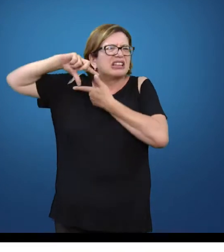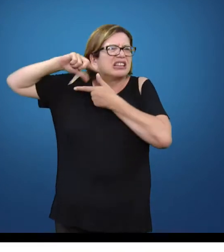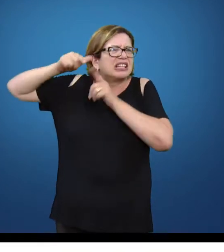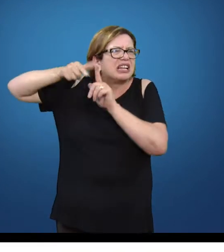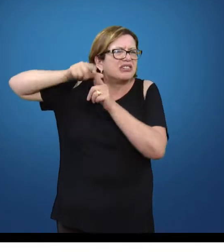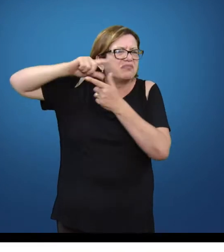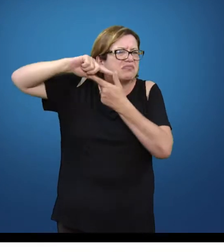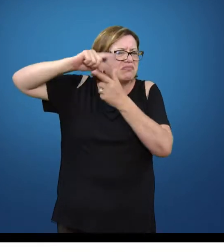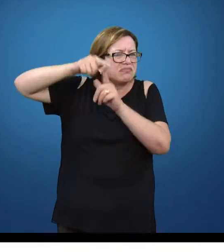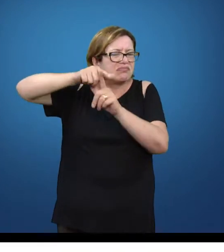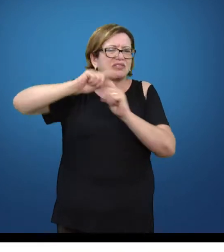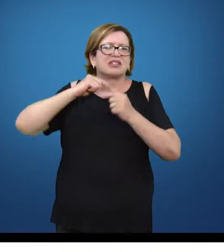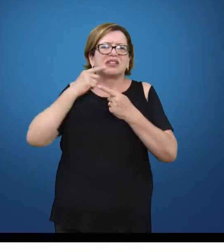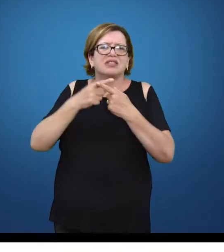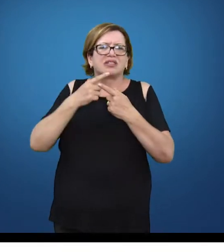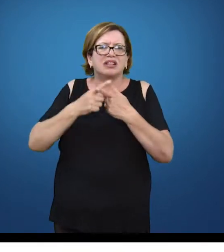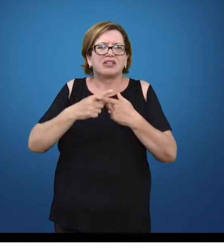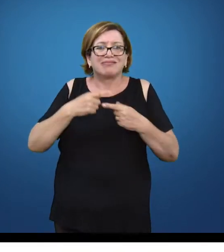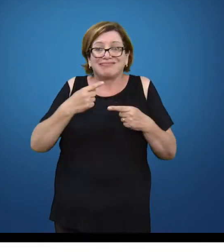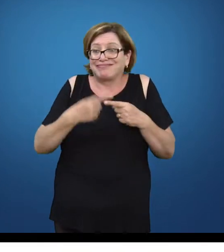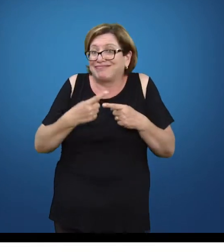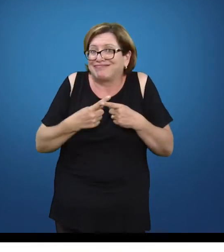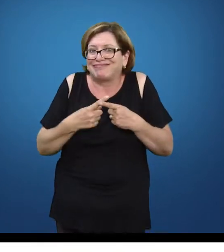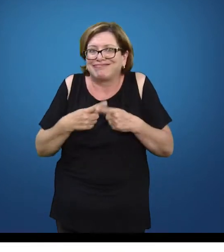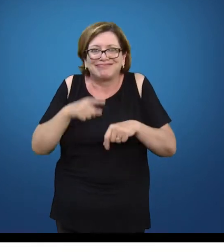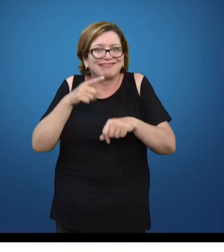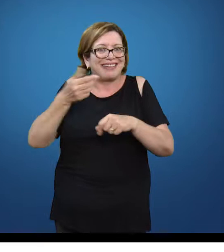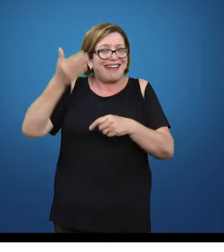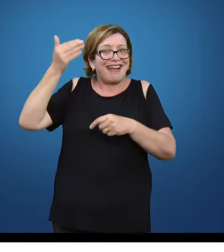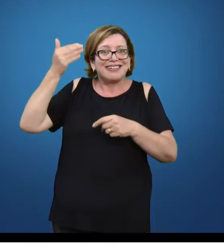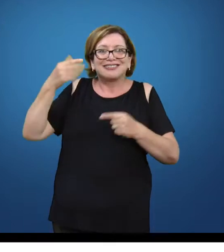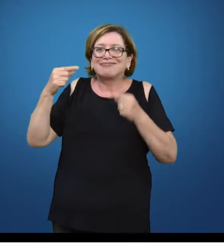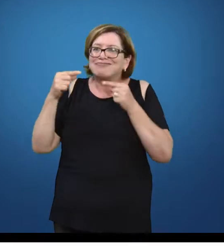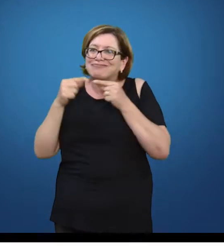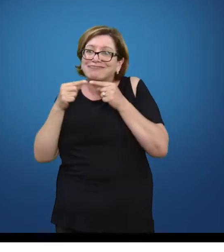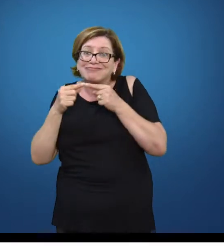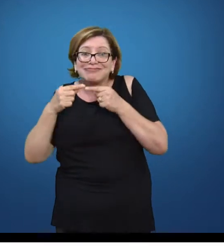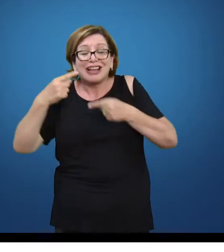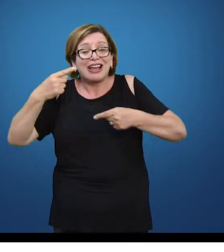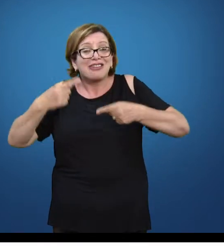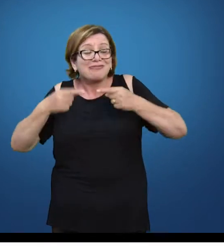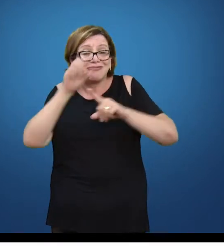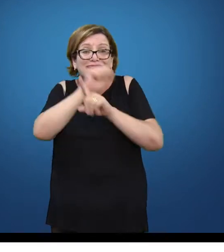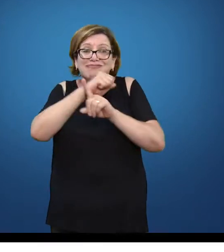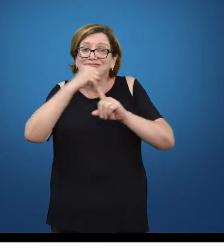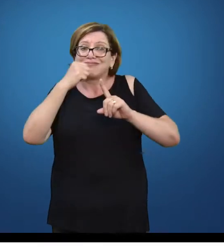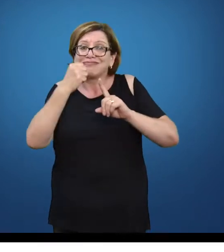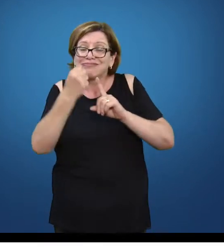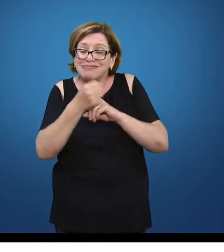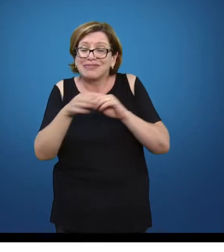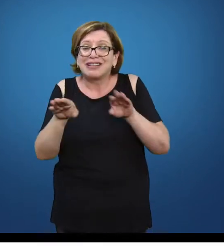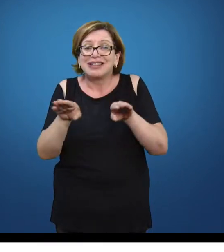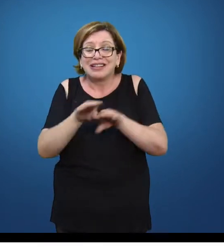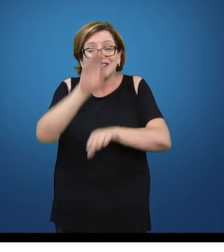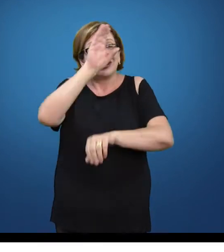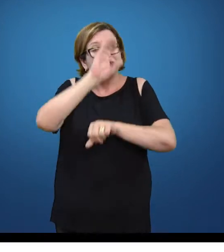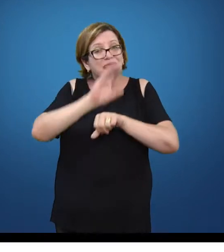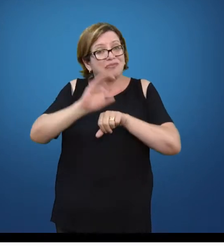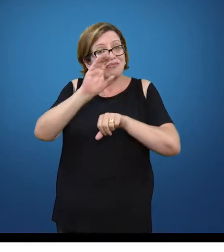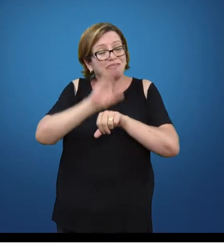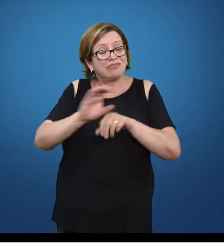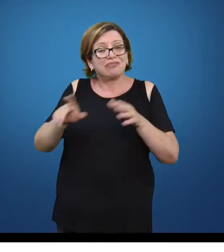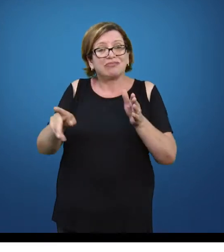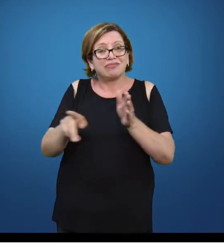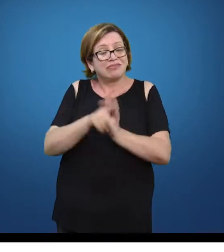Porque aquele momento a configuração política, econômica, social, cultural